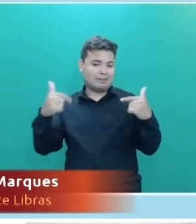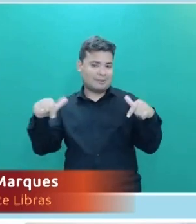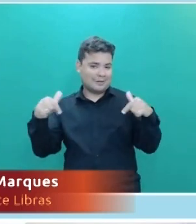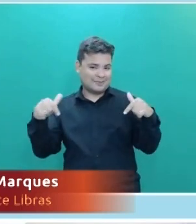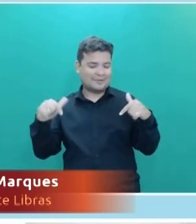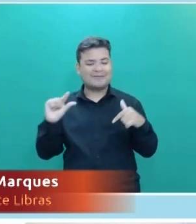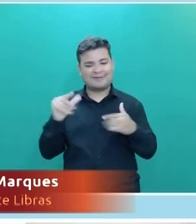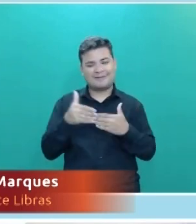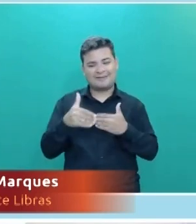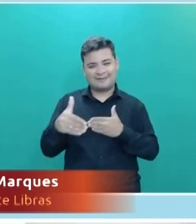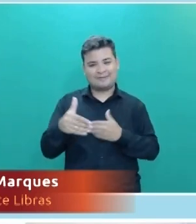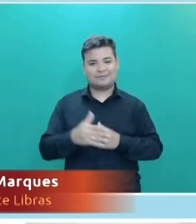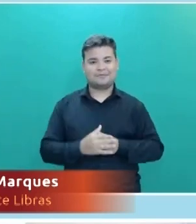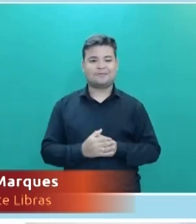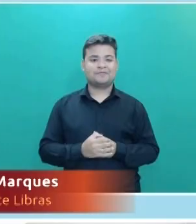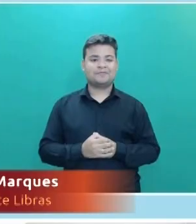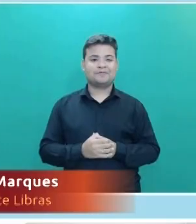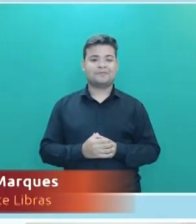daqui a pouquinho.